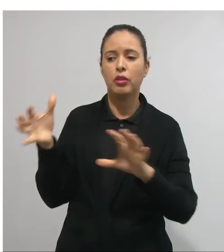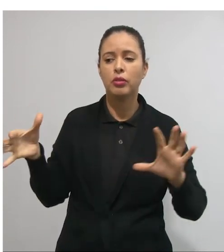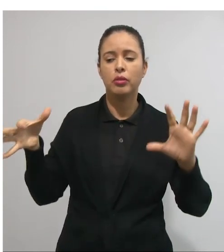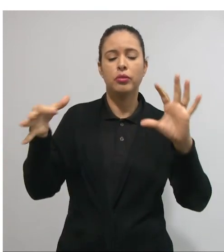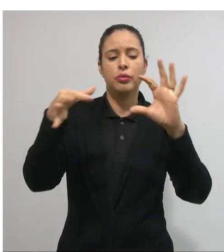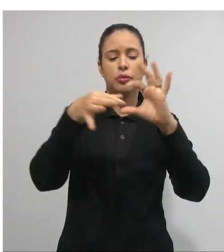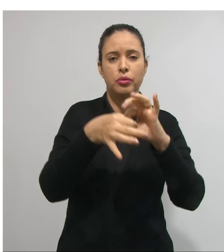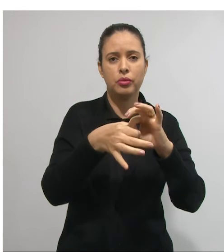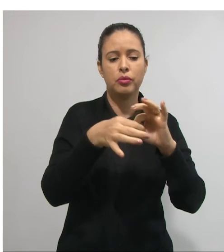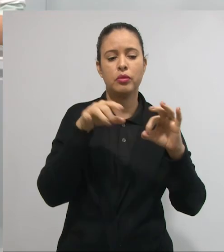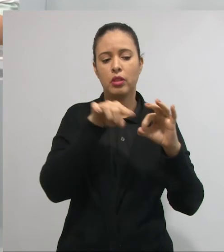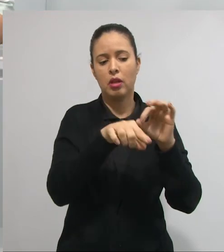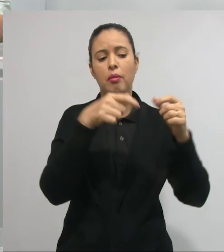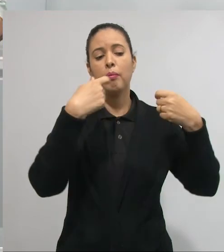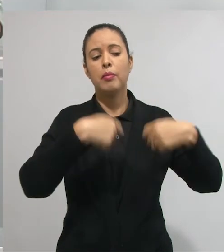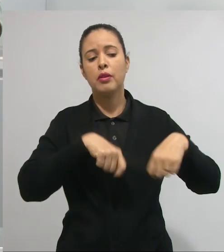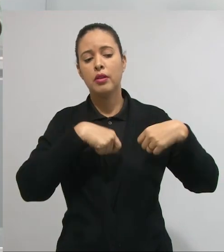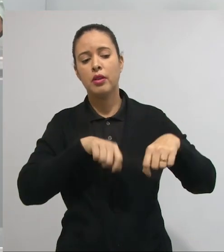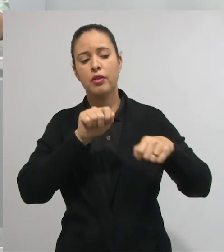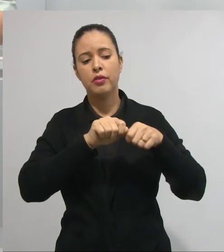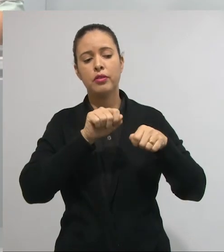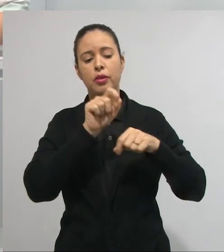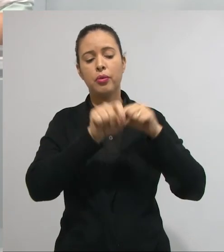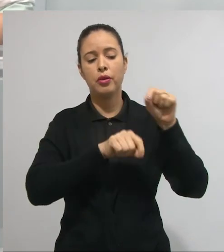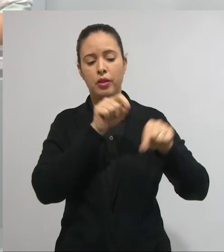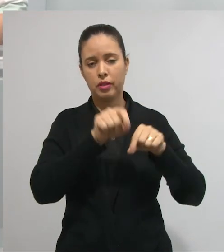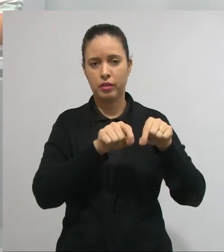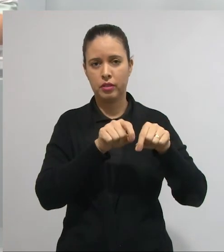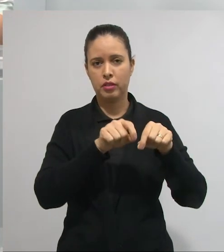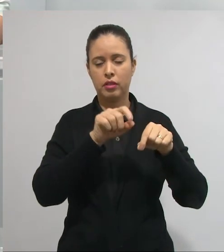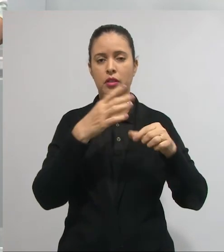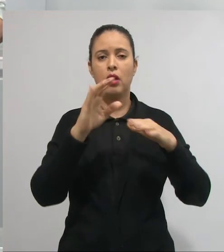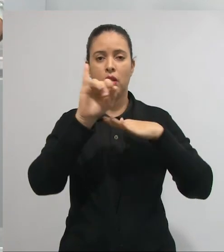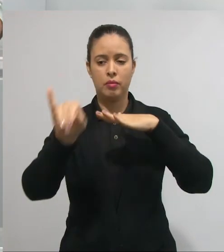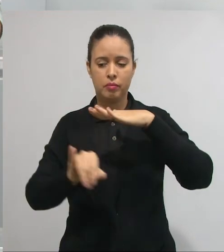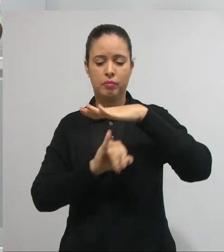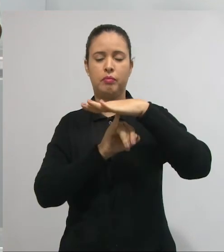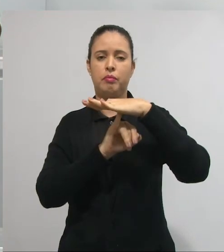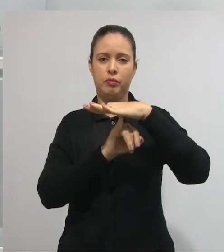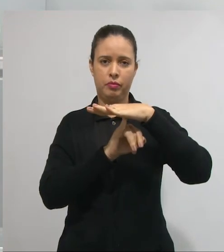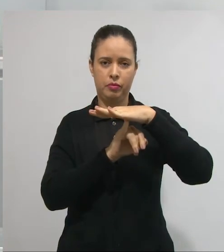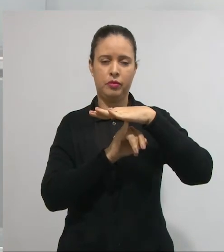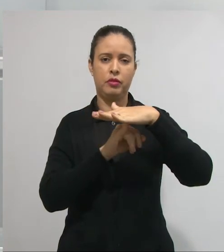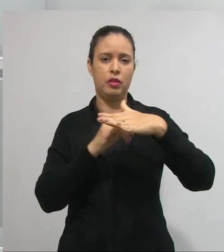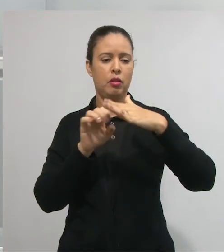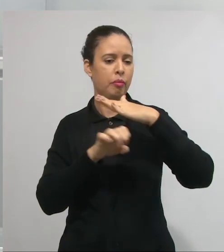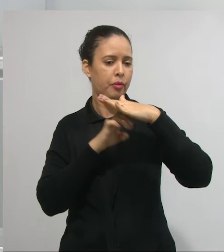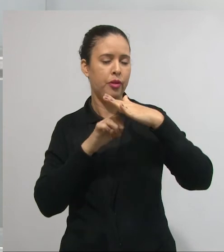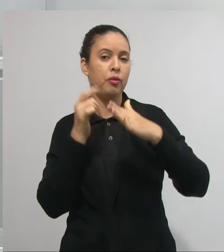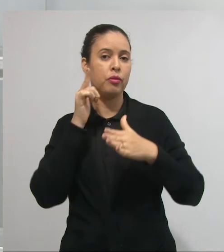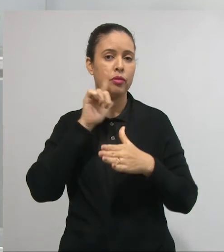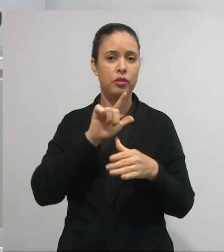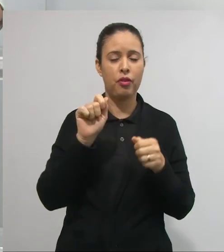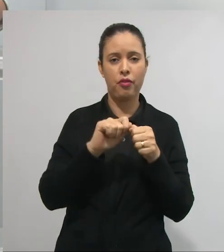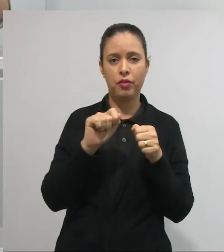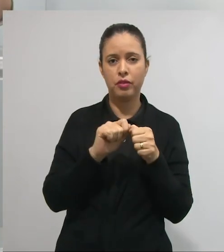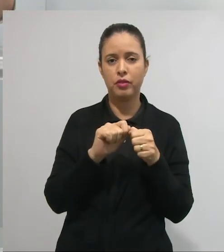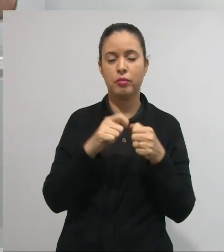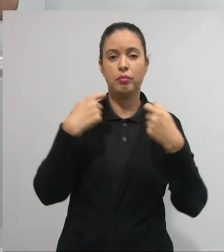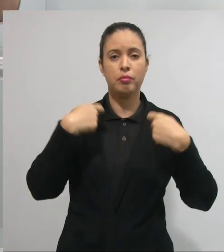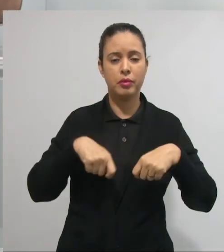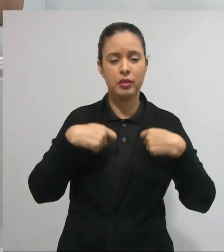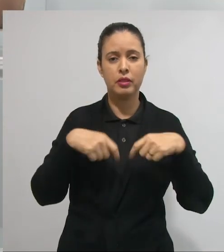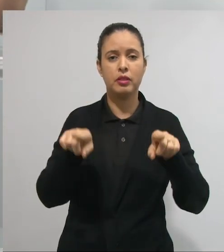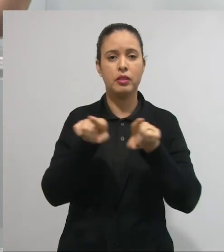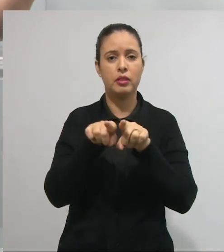é importante que, para que a organização alcance, faça o que ela precisa fazer, ela precisa